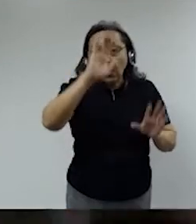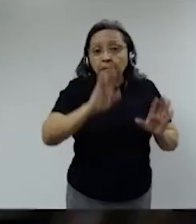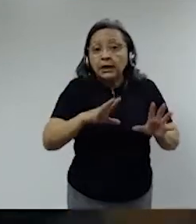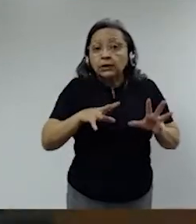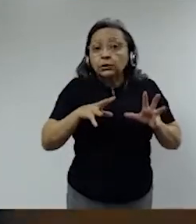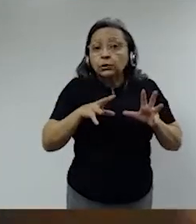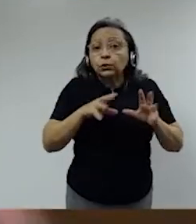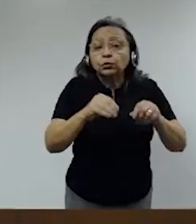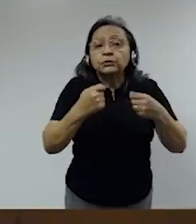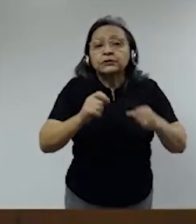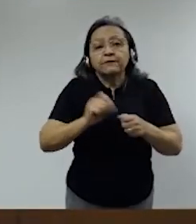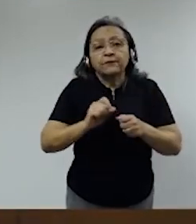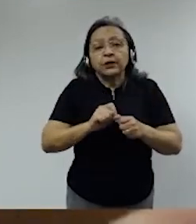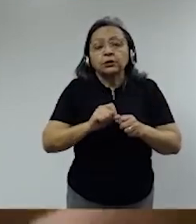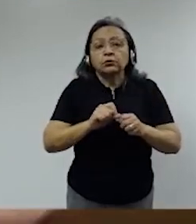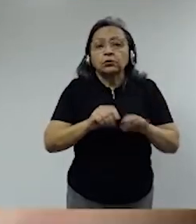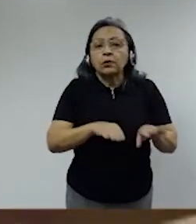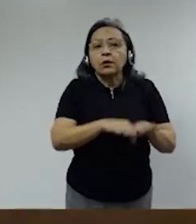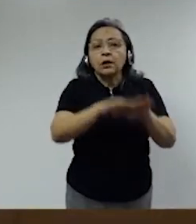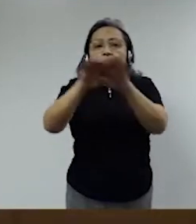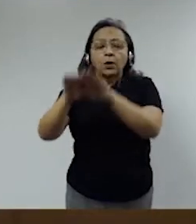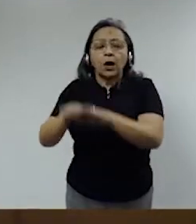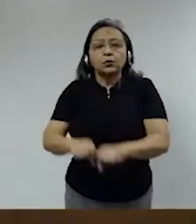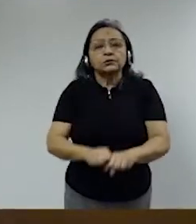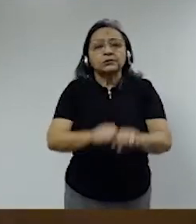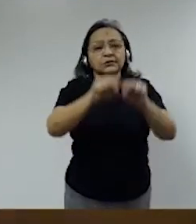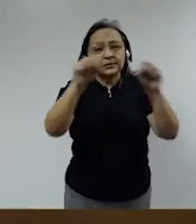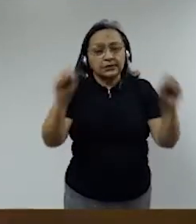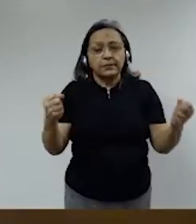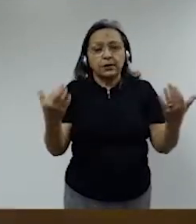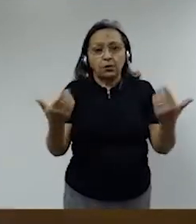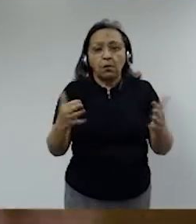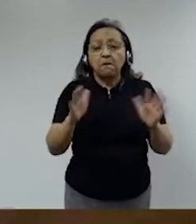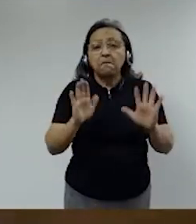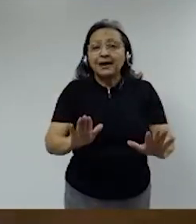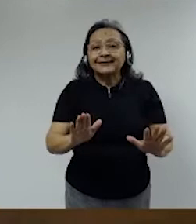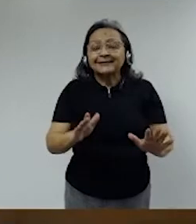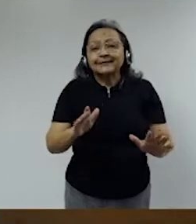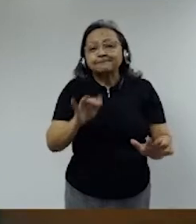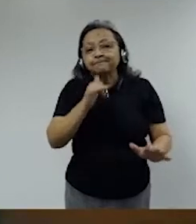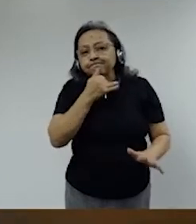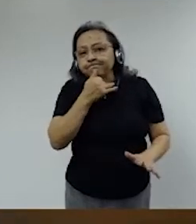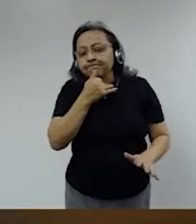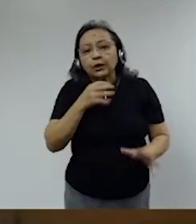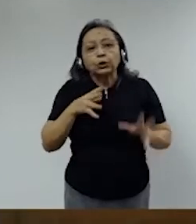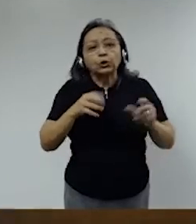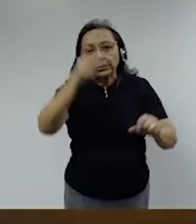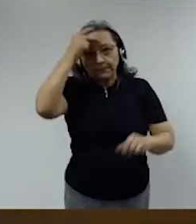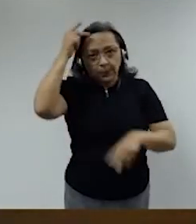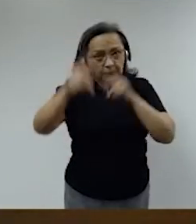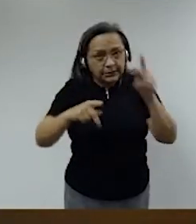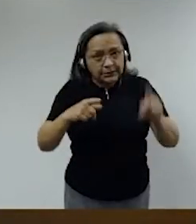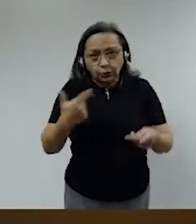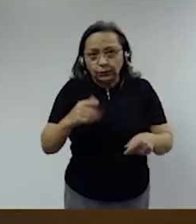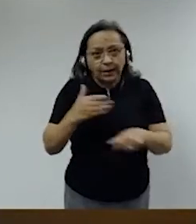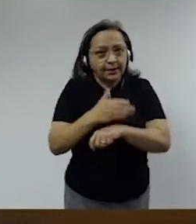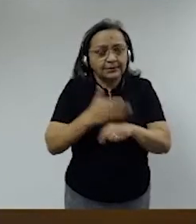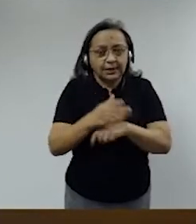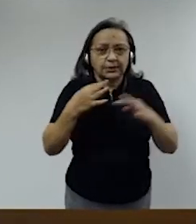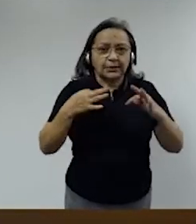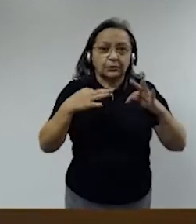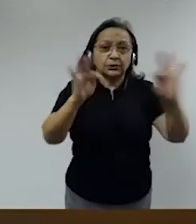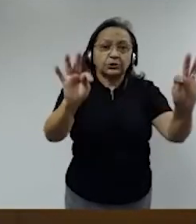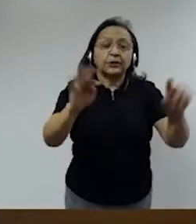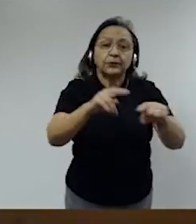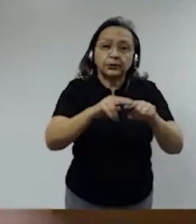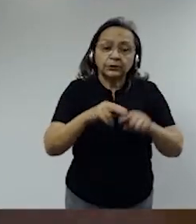para toda a população como um todo, e nem sempre a tecnologia ela vem para todos, e isso a gente vai verificar que a escassez